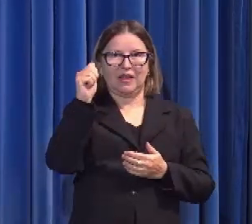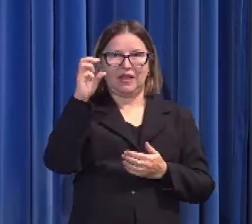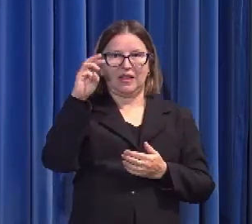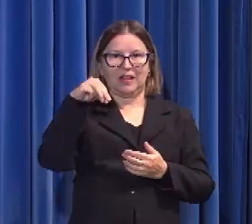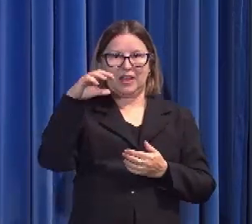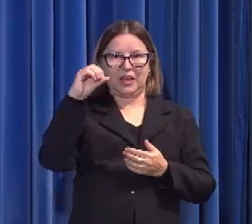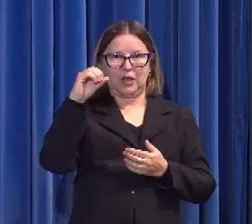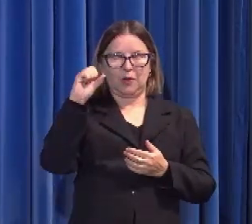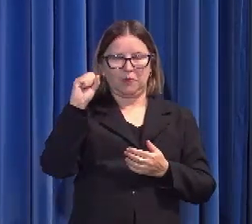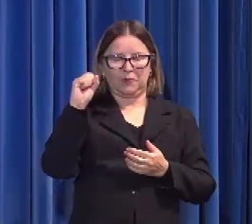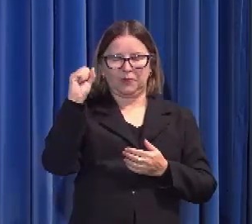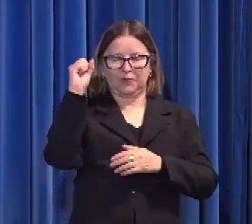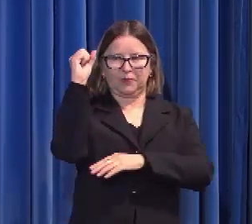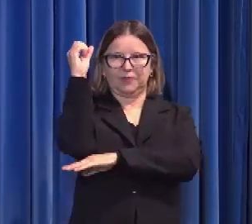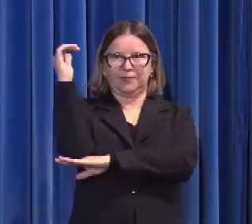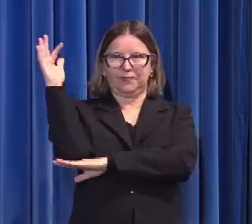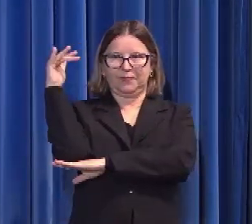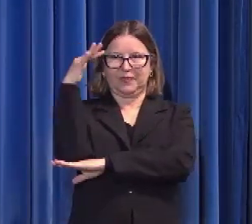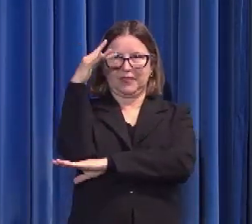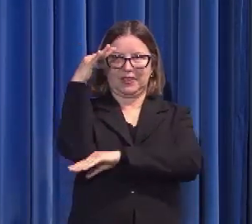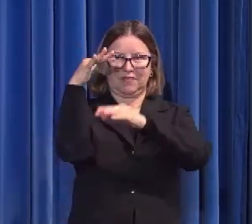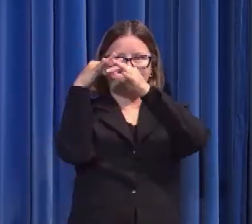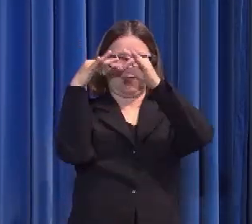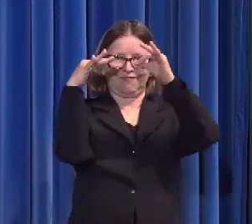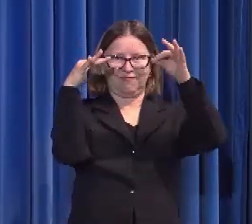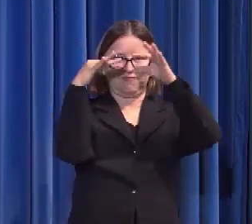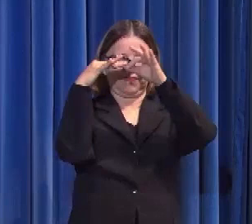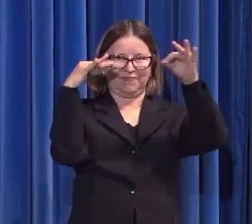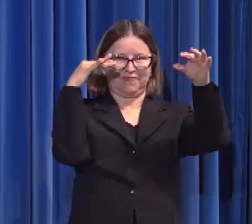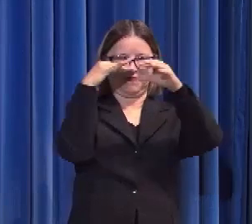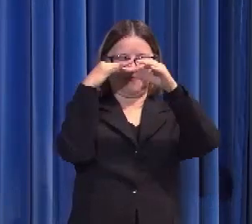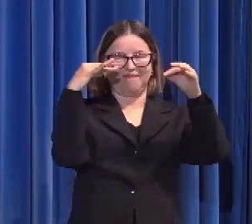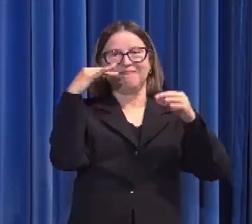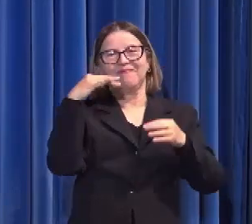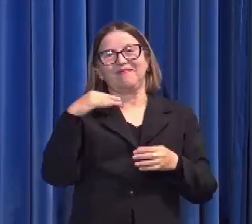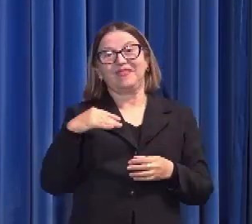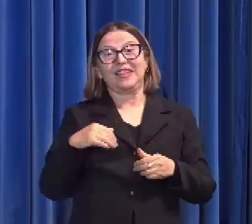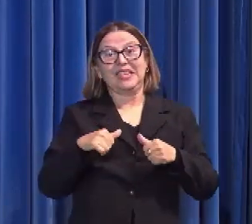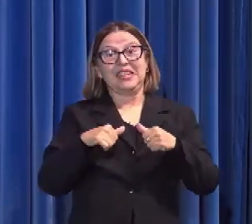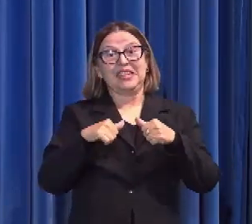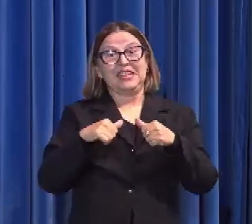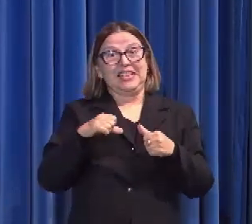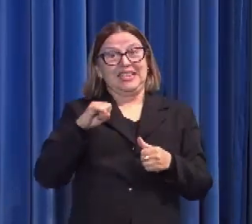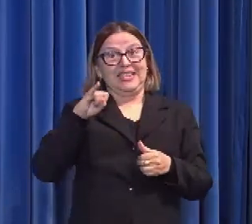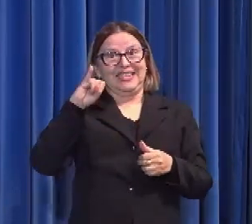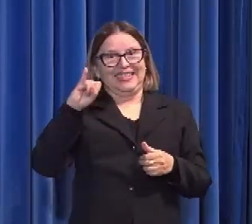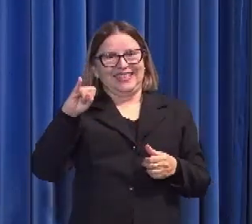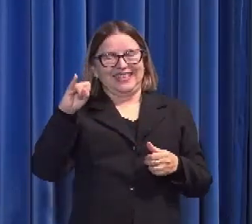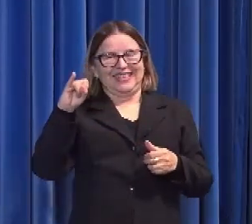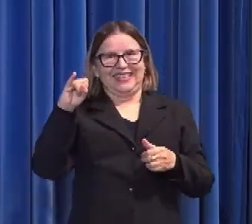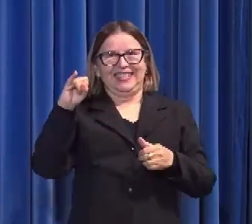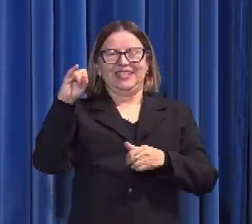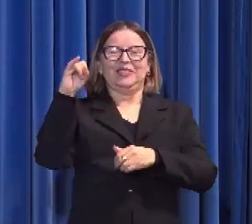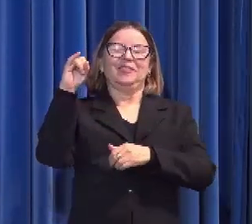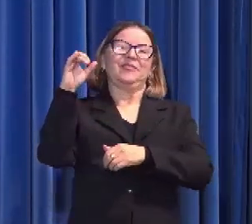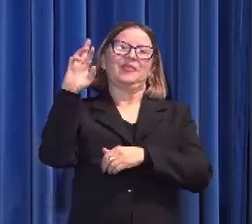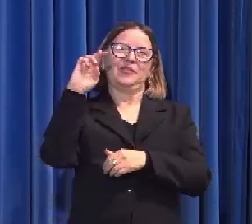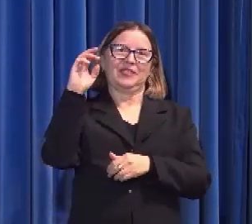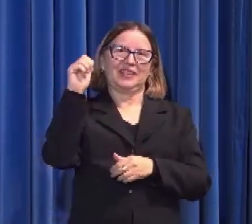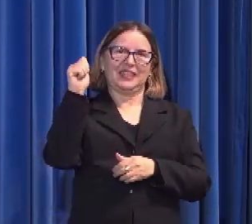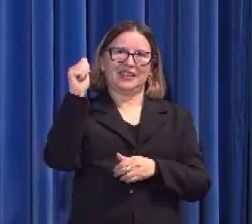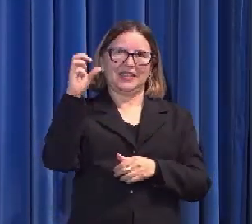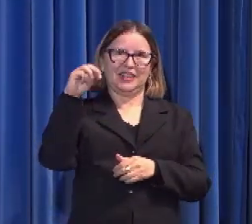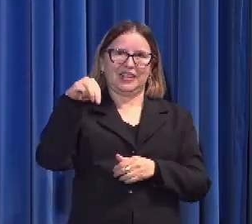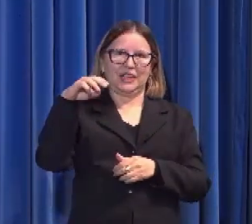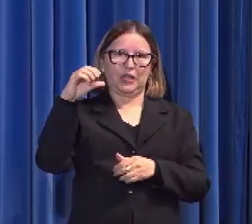se os Ramos permanecerem nele os Ramos vão dar frutos e